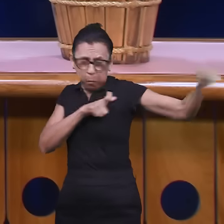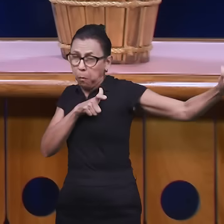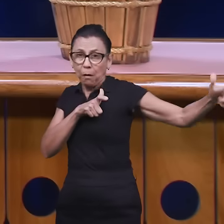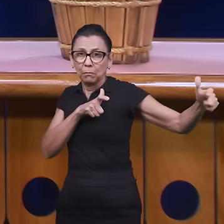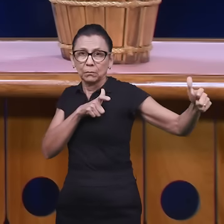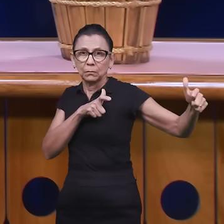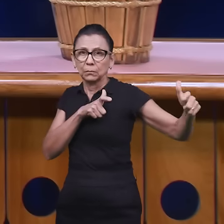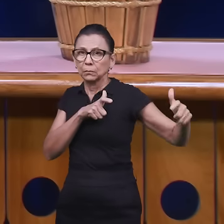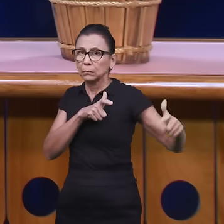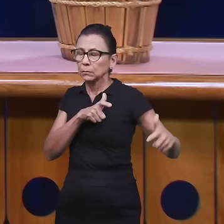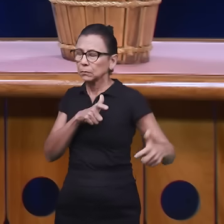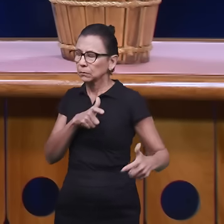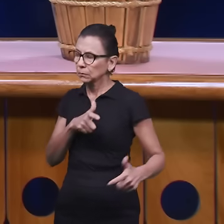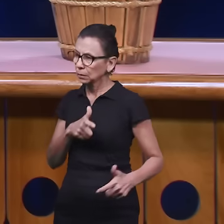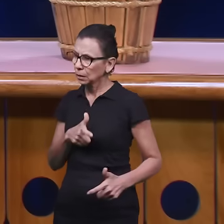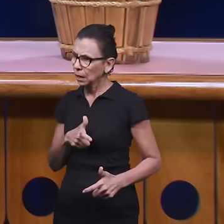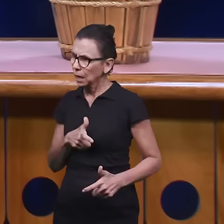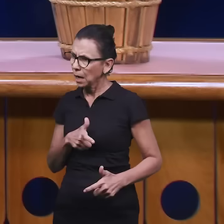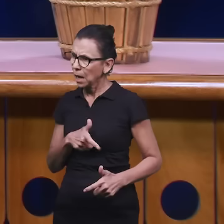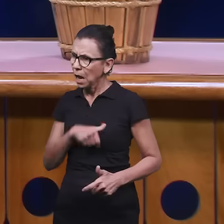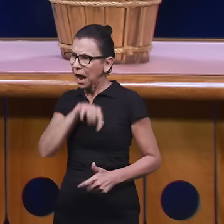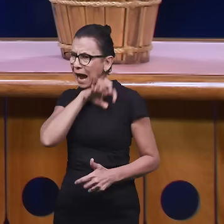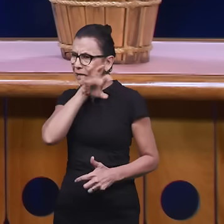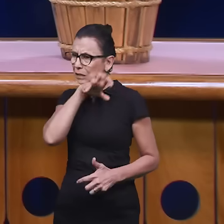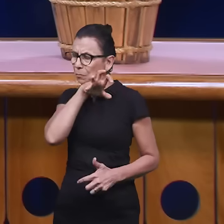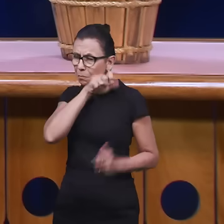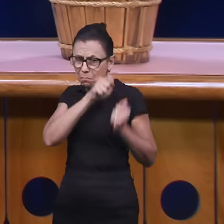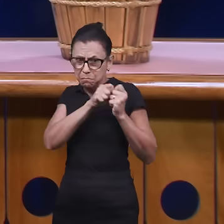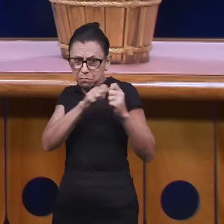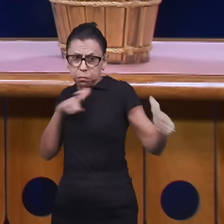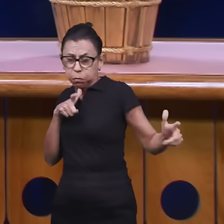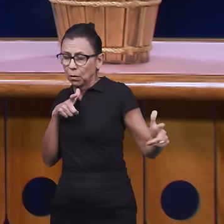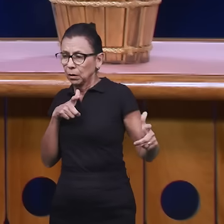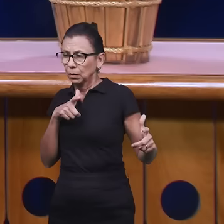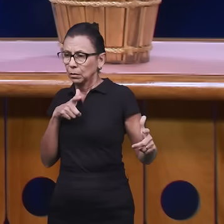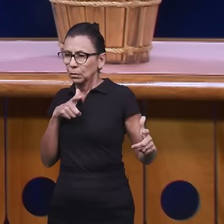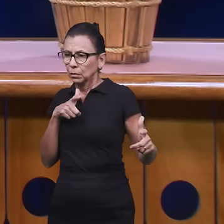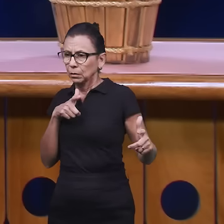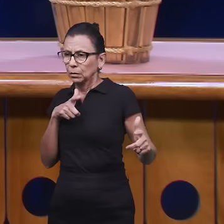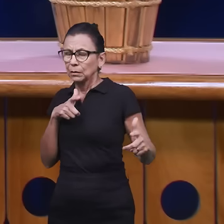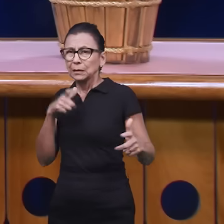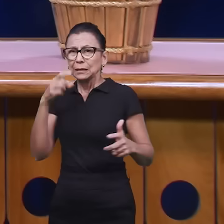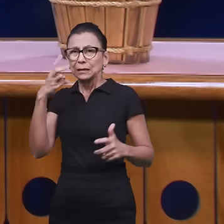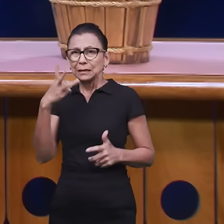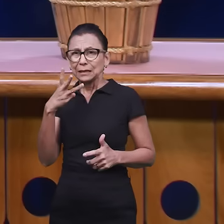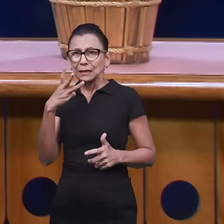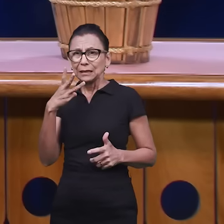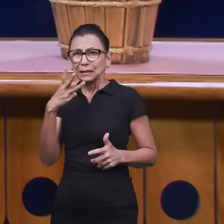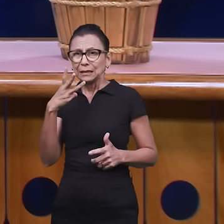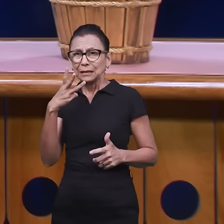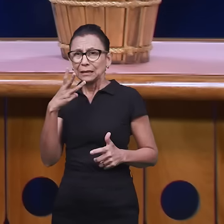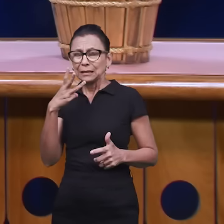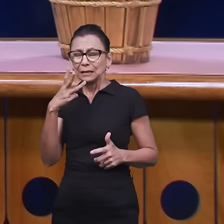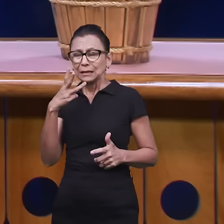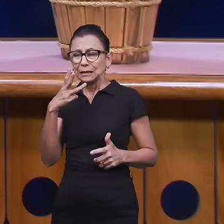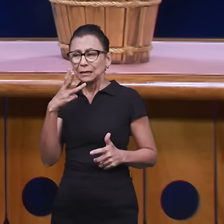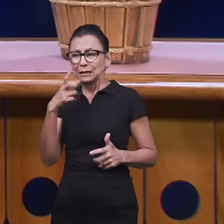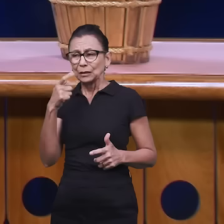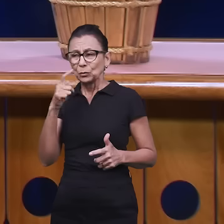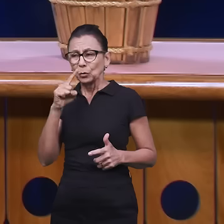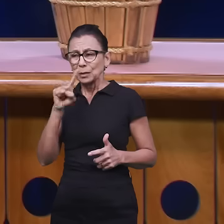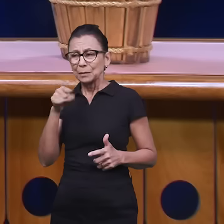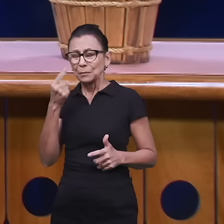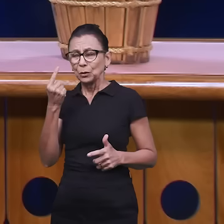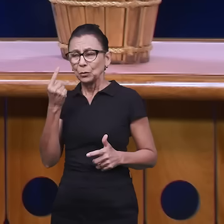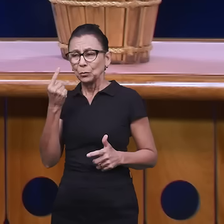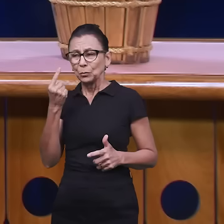incontáveis, são numerosos. Então o exército dele é numeroso. Como pode ser isso? 32 mil? Você acha muito?